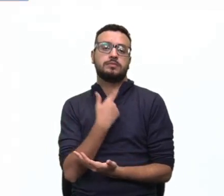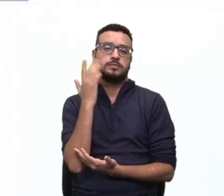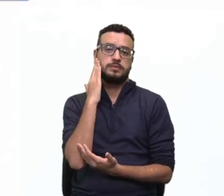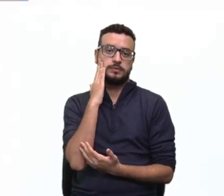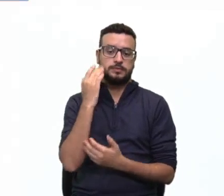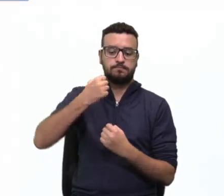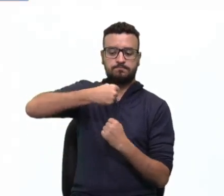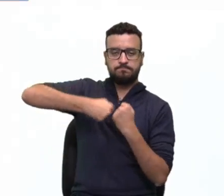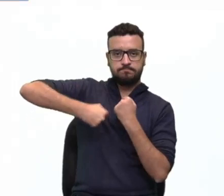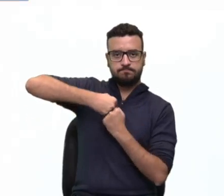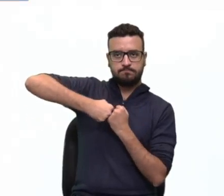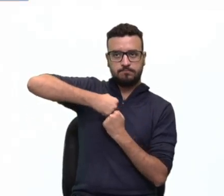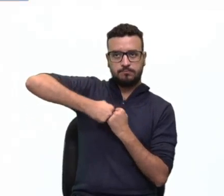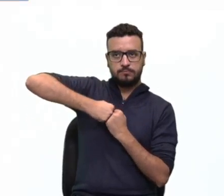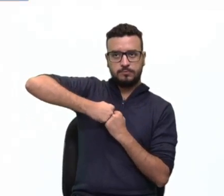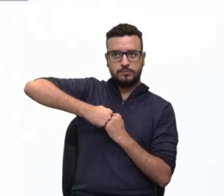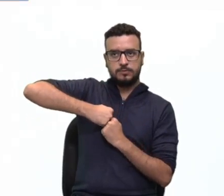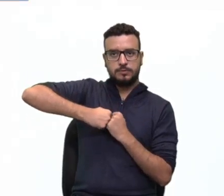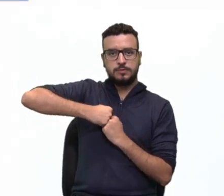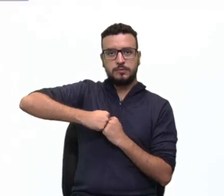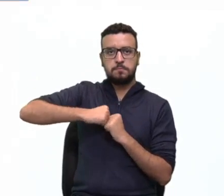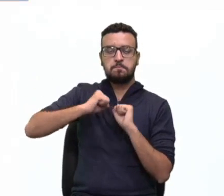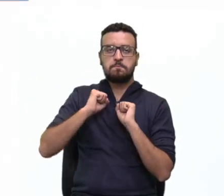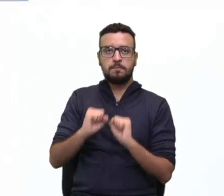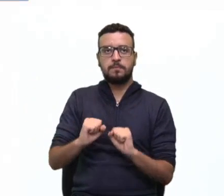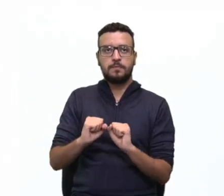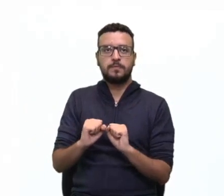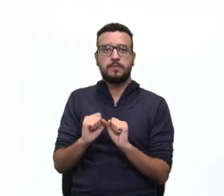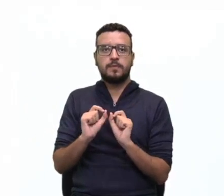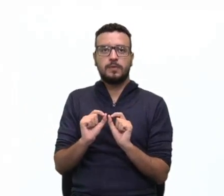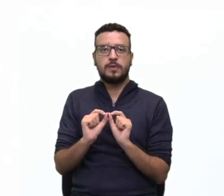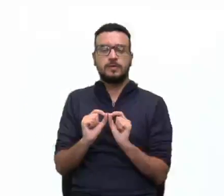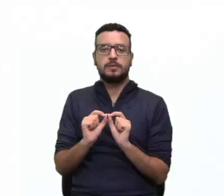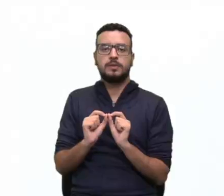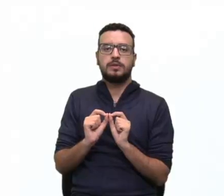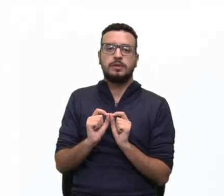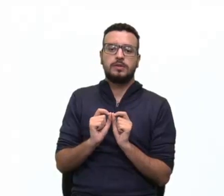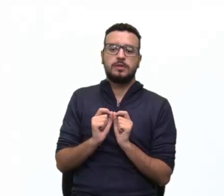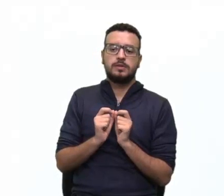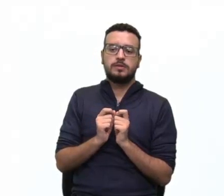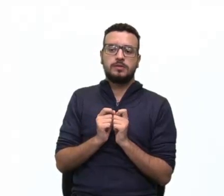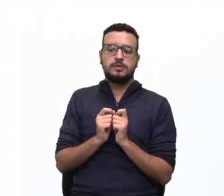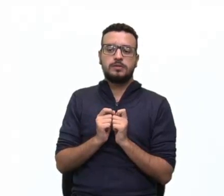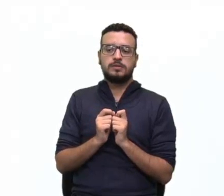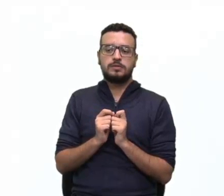podem ser, vou colocar aqui de novo o quadro branco,